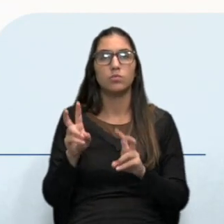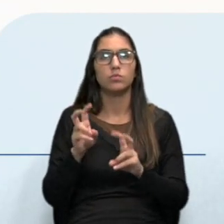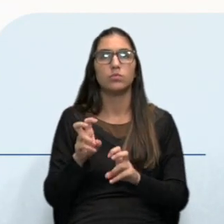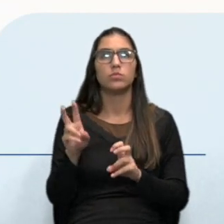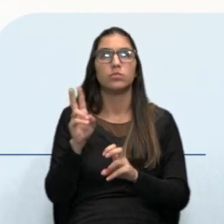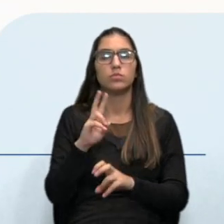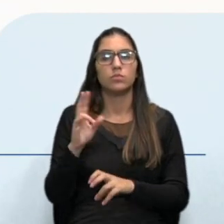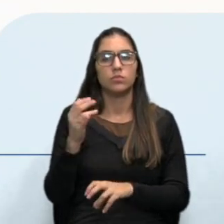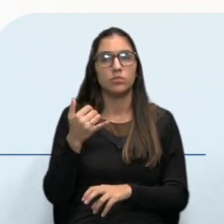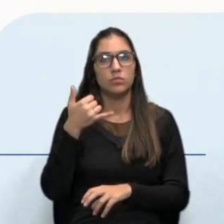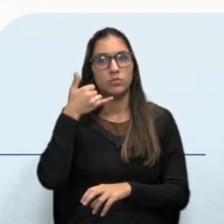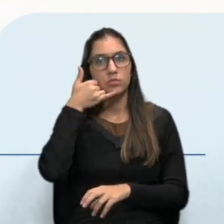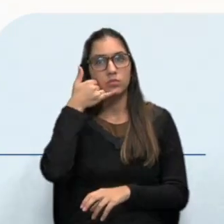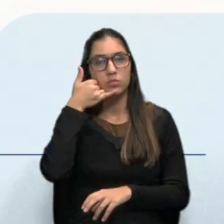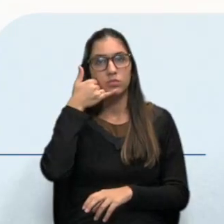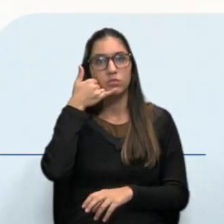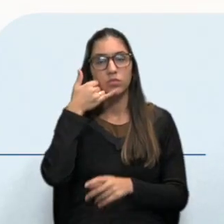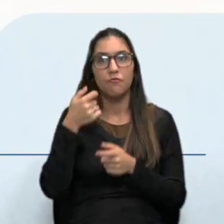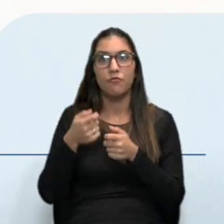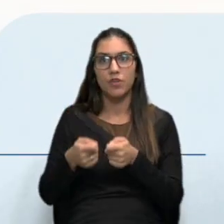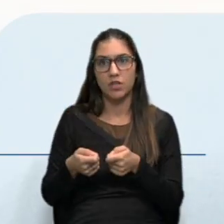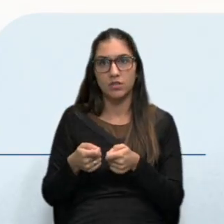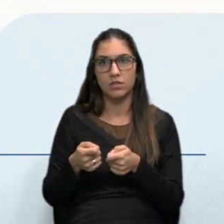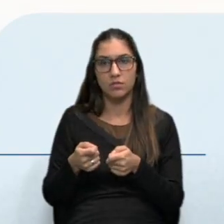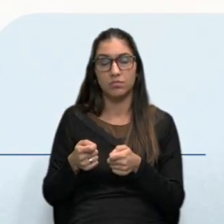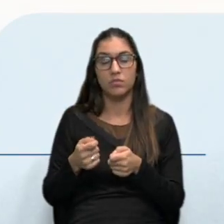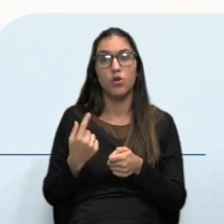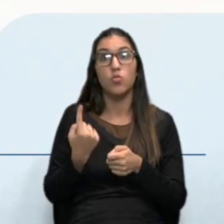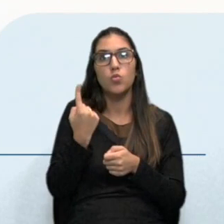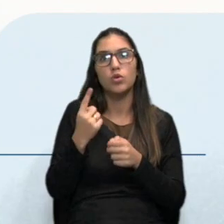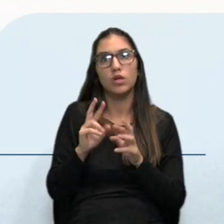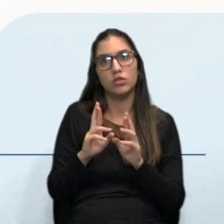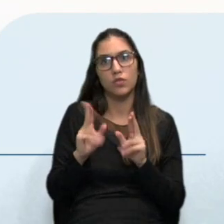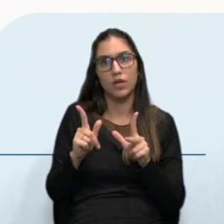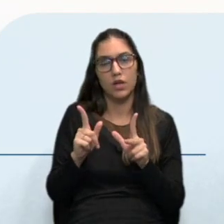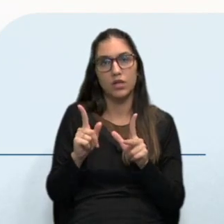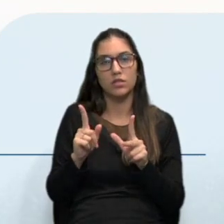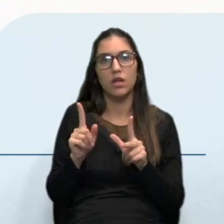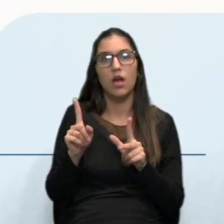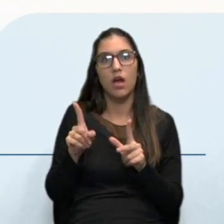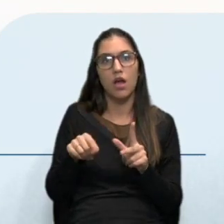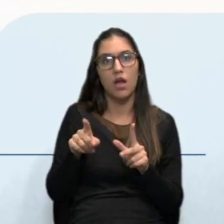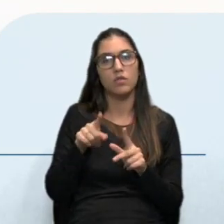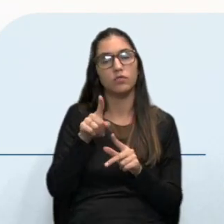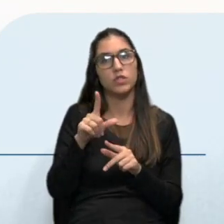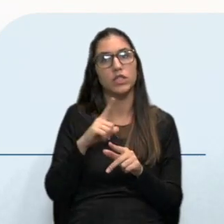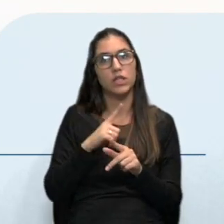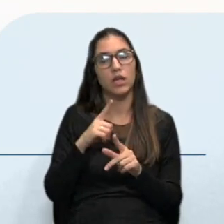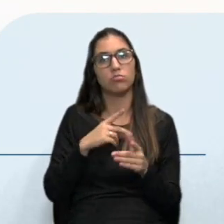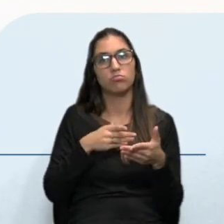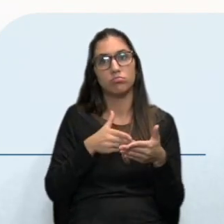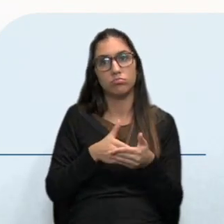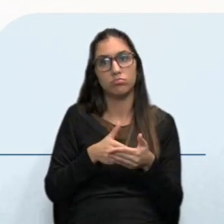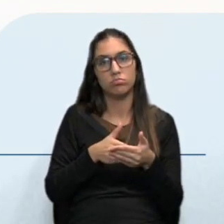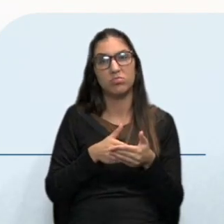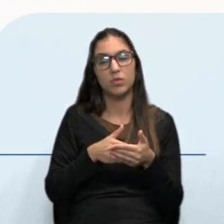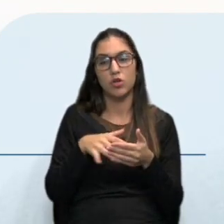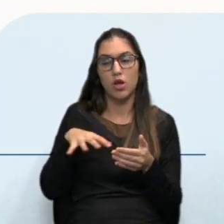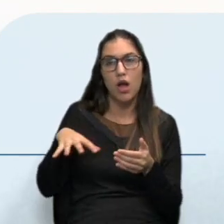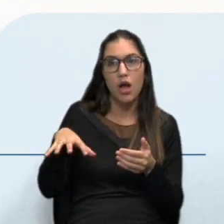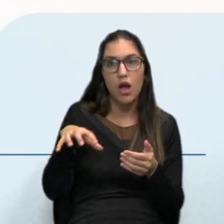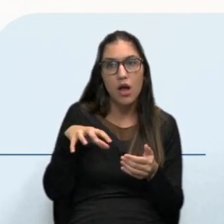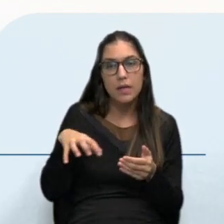celular, ela é semelhante ao sistema móvel. A única diferença é que você está restringido a uma determinada